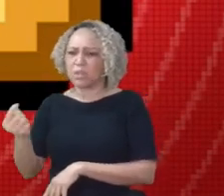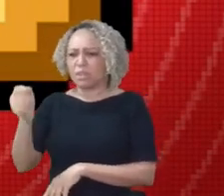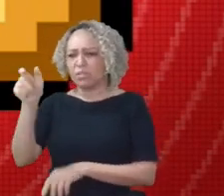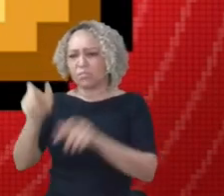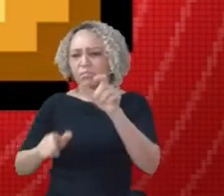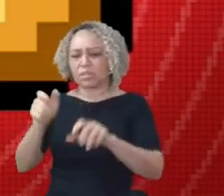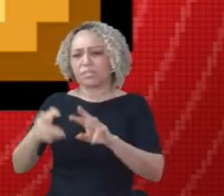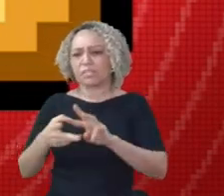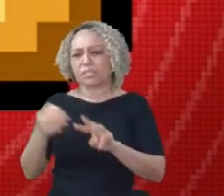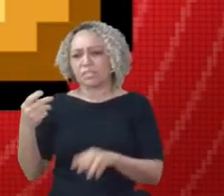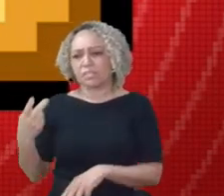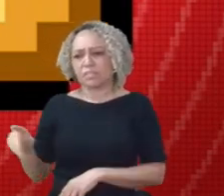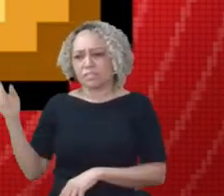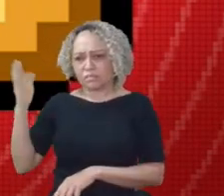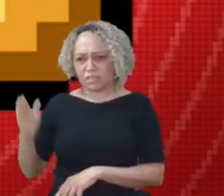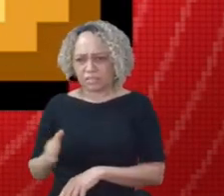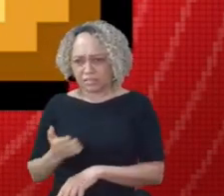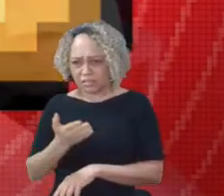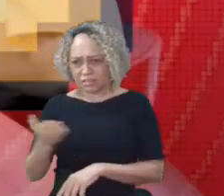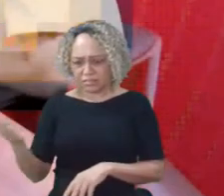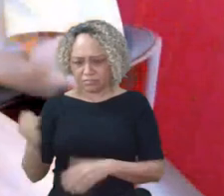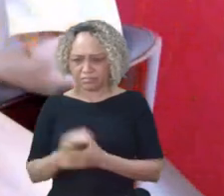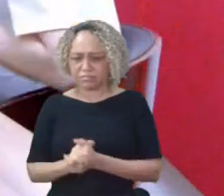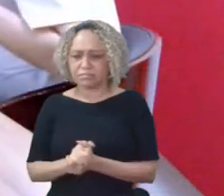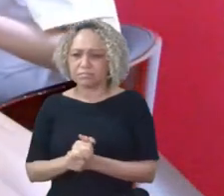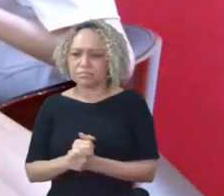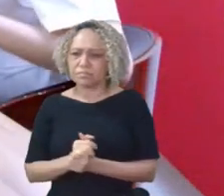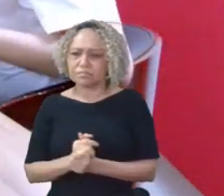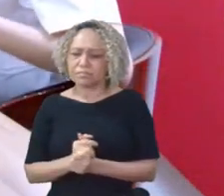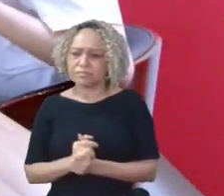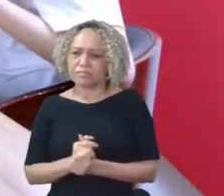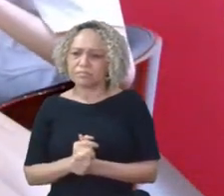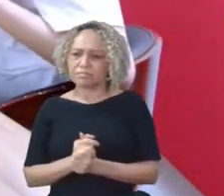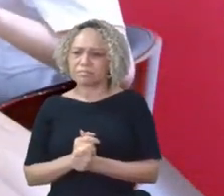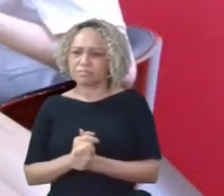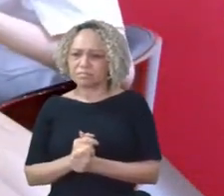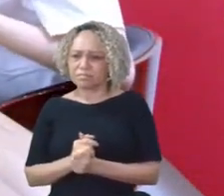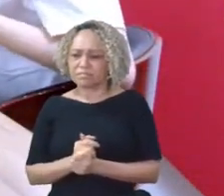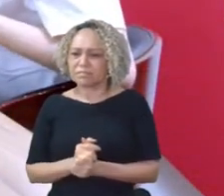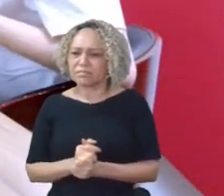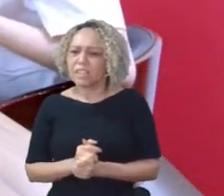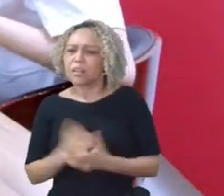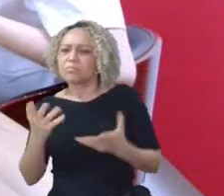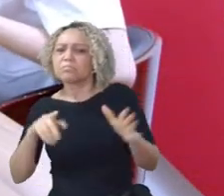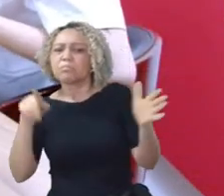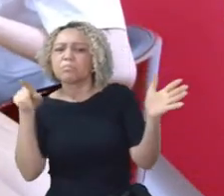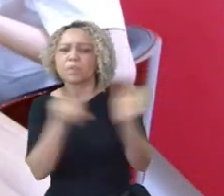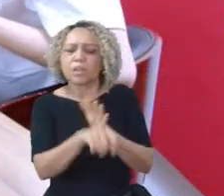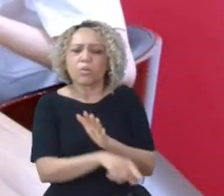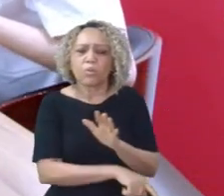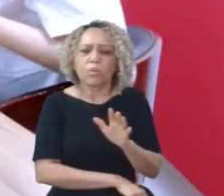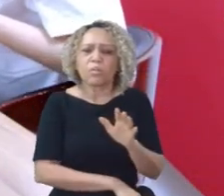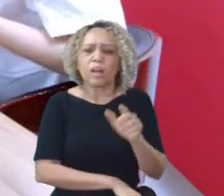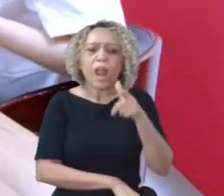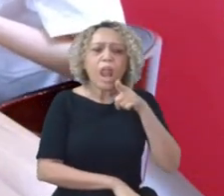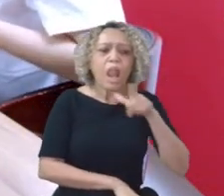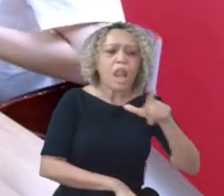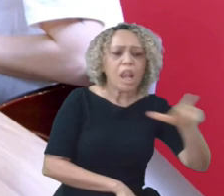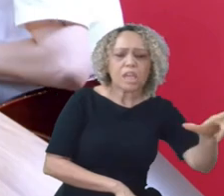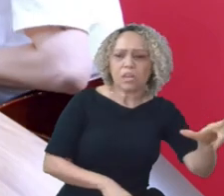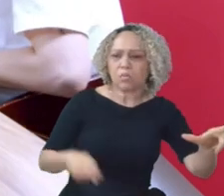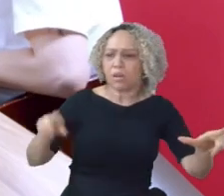em território brasileiro. Exato. E qual é a distinção de língua e dialeto?